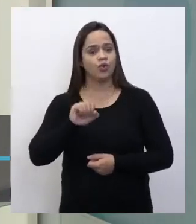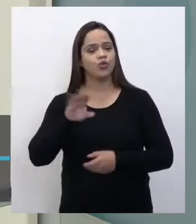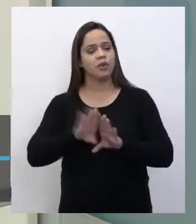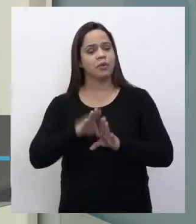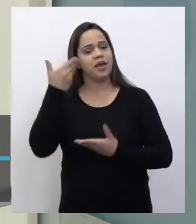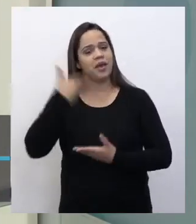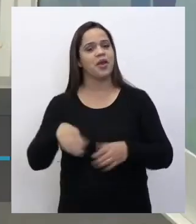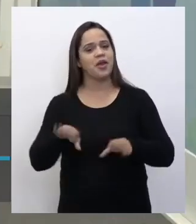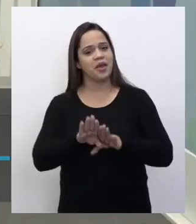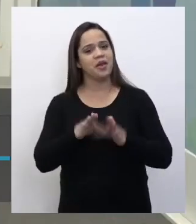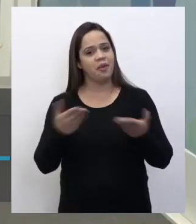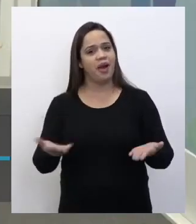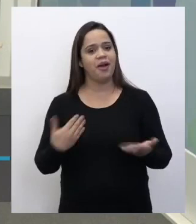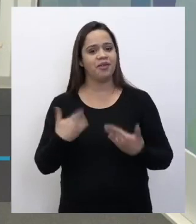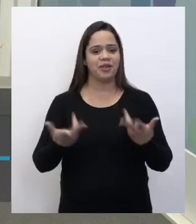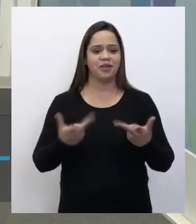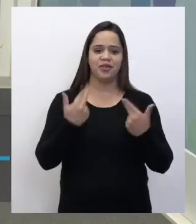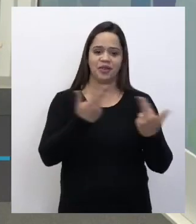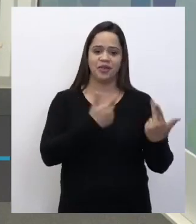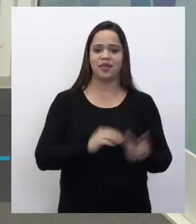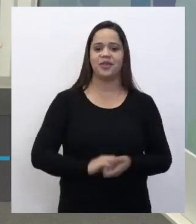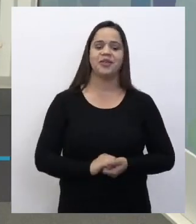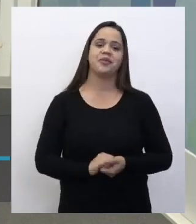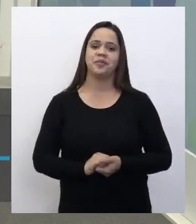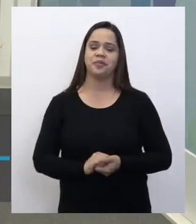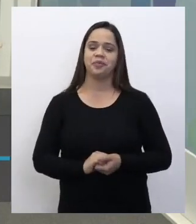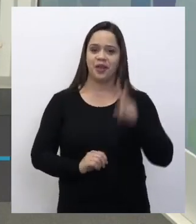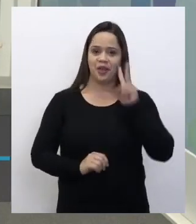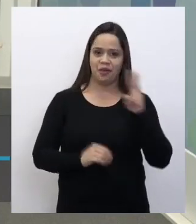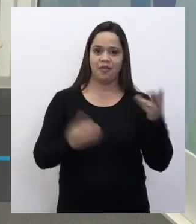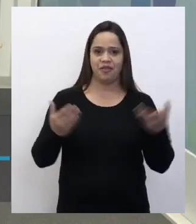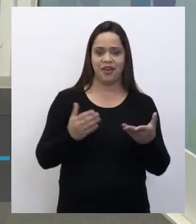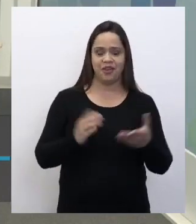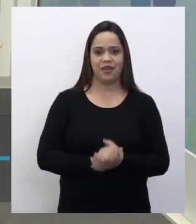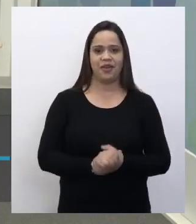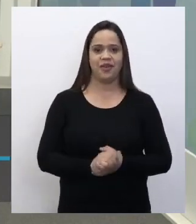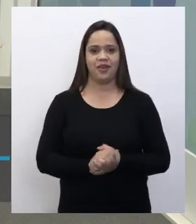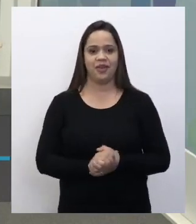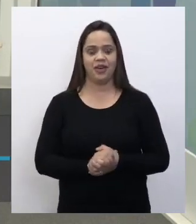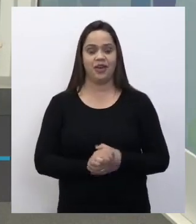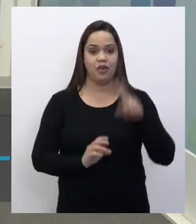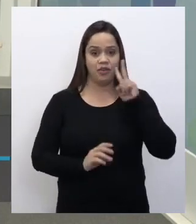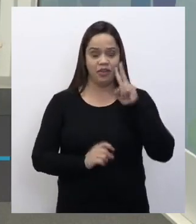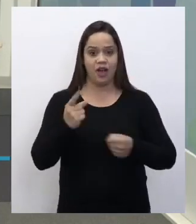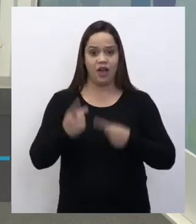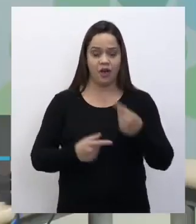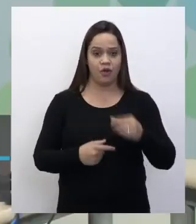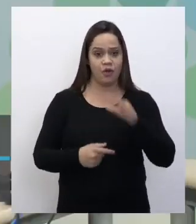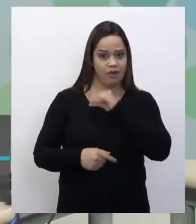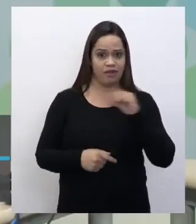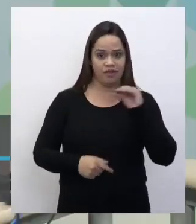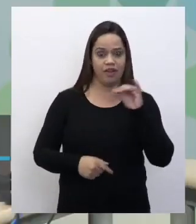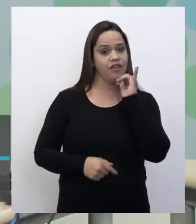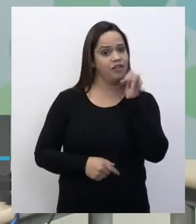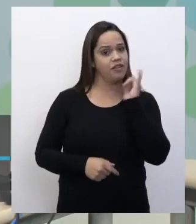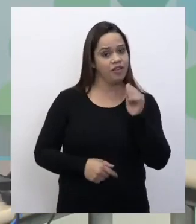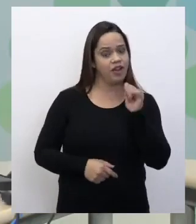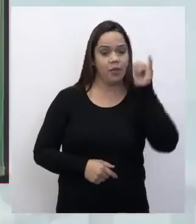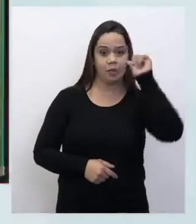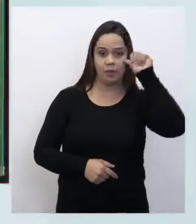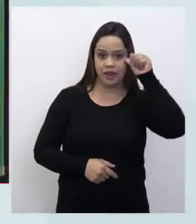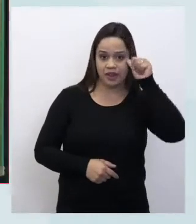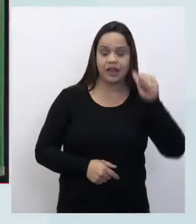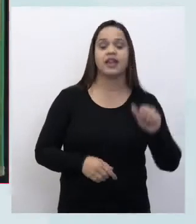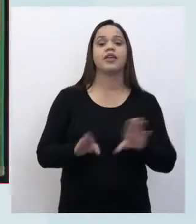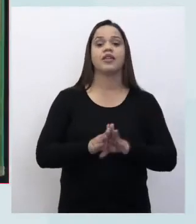chat. Adorei. Então vamos lá, ó. Eu grifei aí algumas falas, tá? Disse Pedrinho, contestou